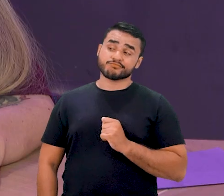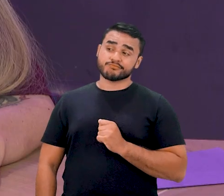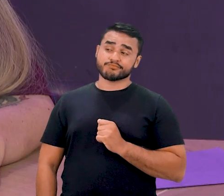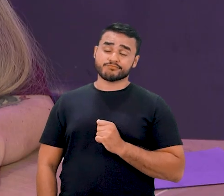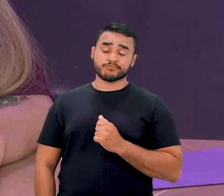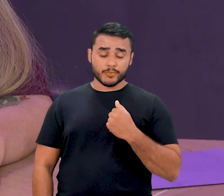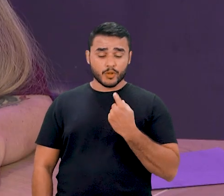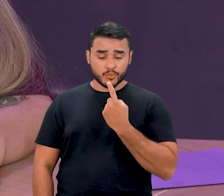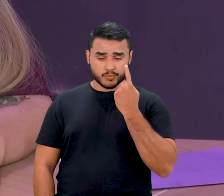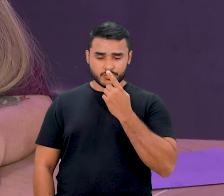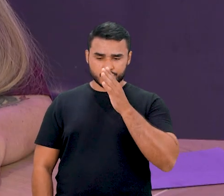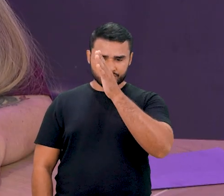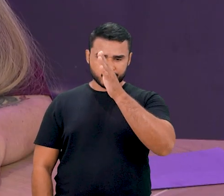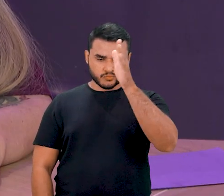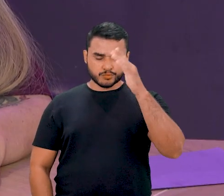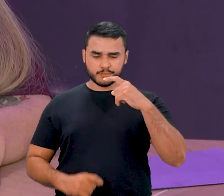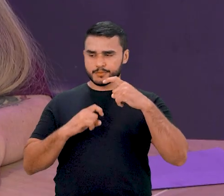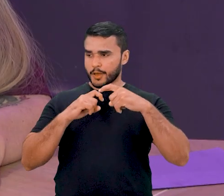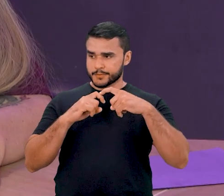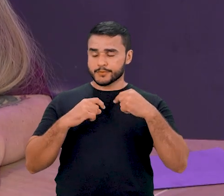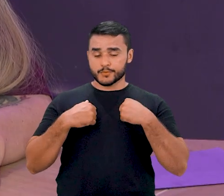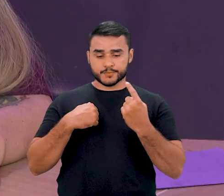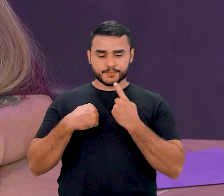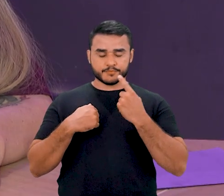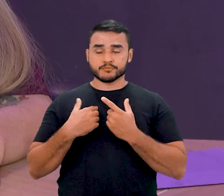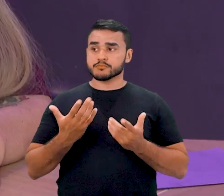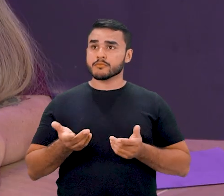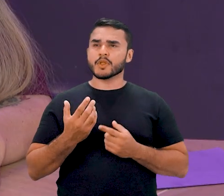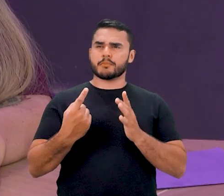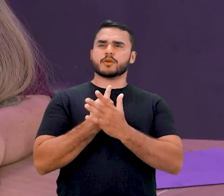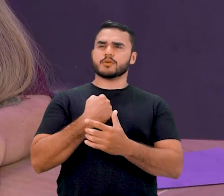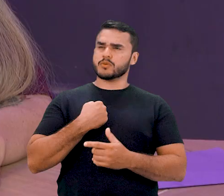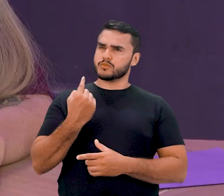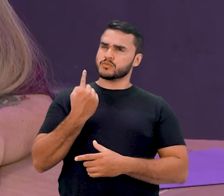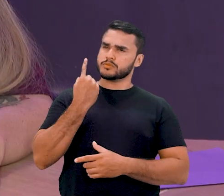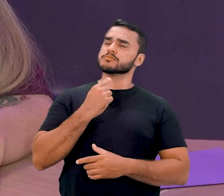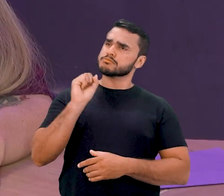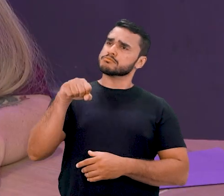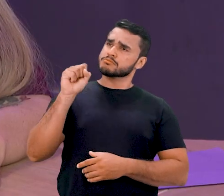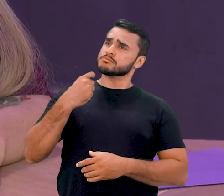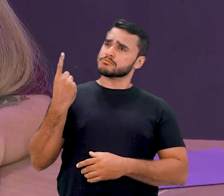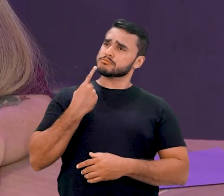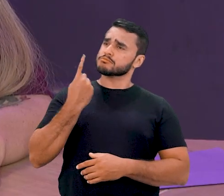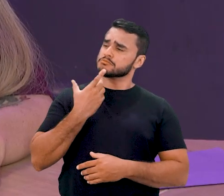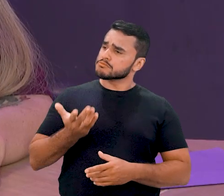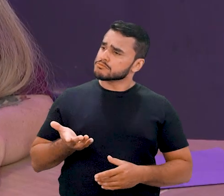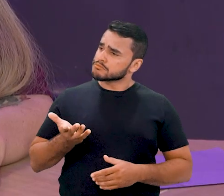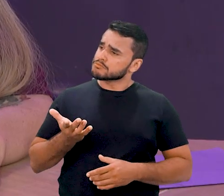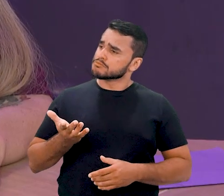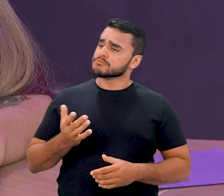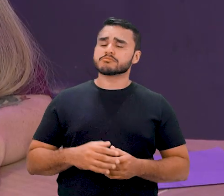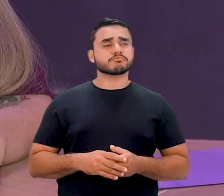vou sozinha, né, para as minhas consultas. A pessoa pergunta logo, tá sozinha? Aí eu digo, estou